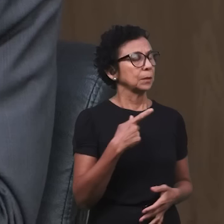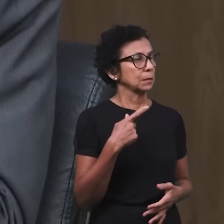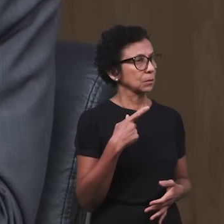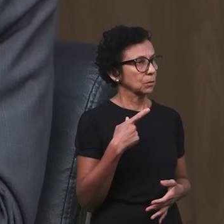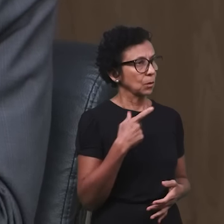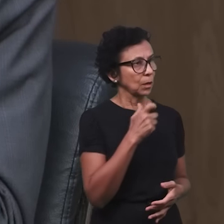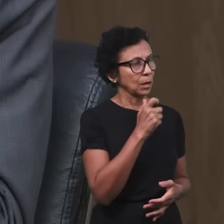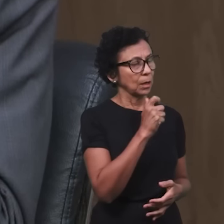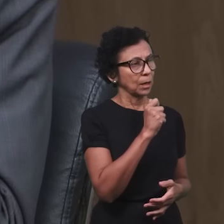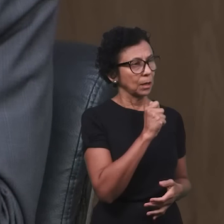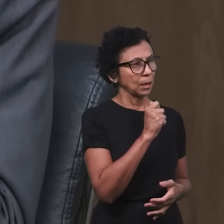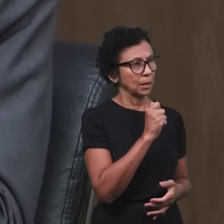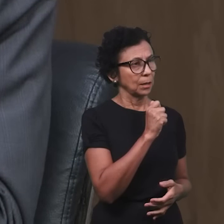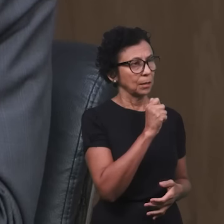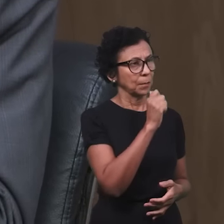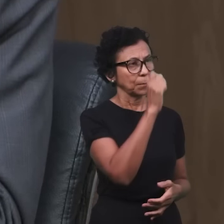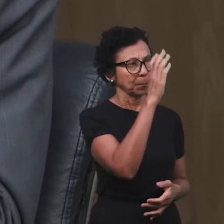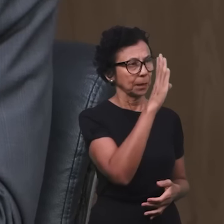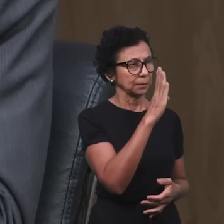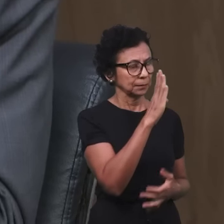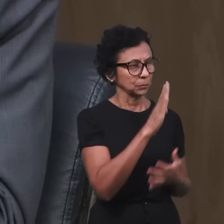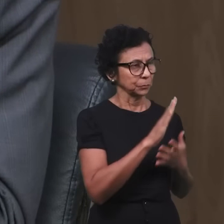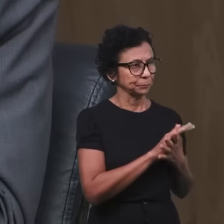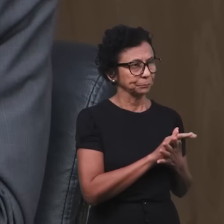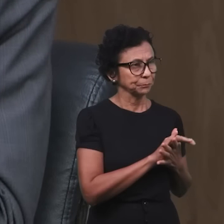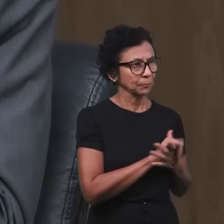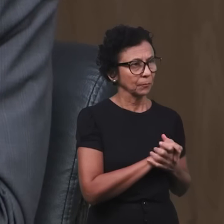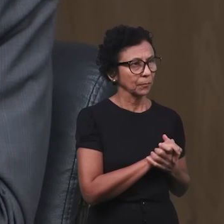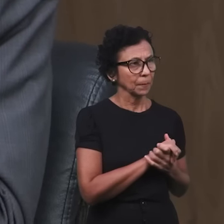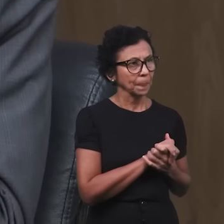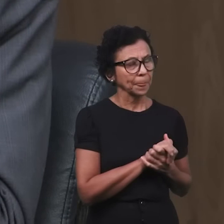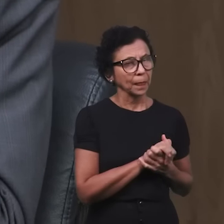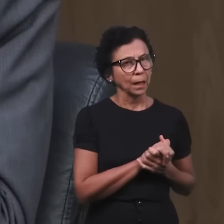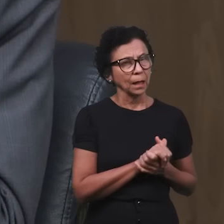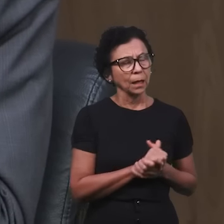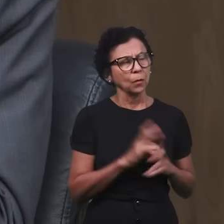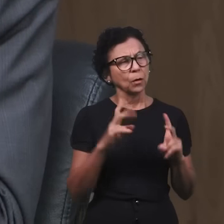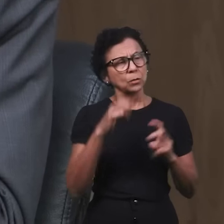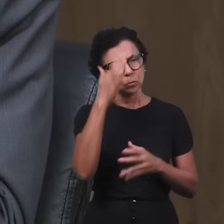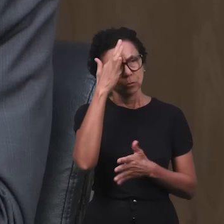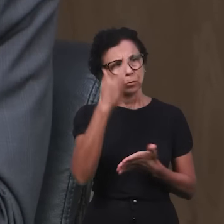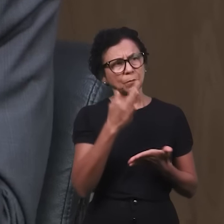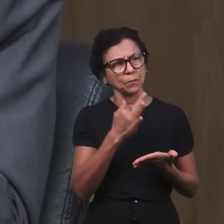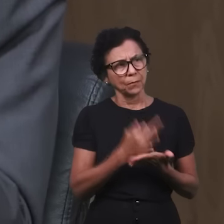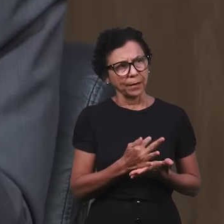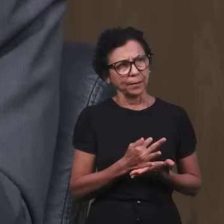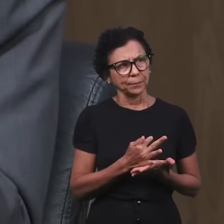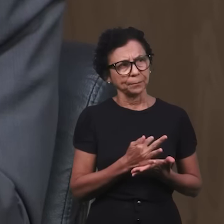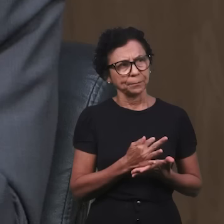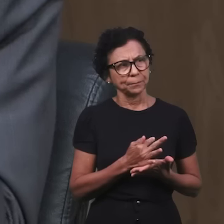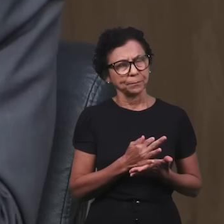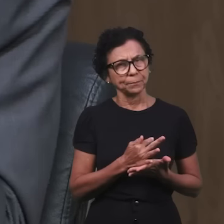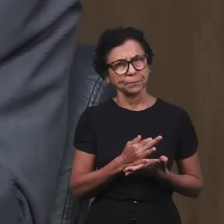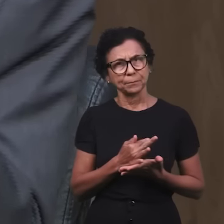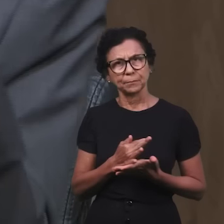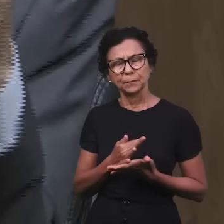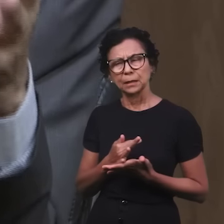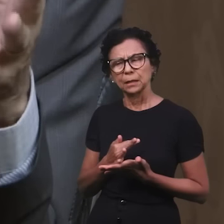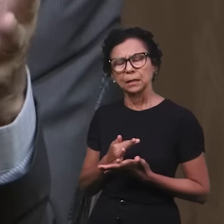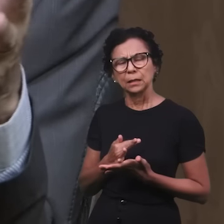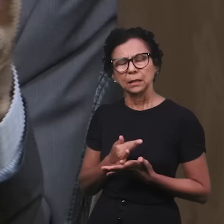fé e você levantou um assunto muito interessante, saindo de Abraão, né?